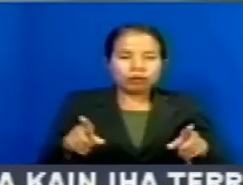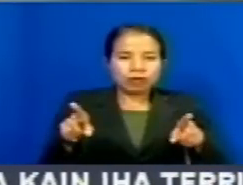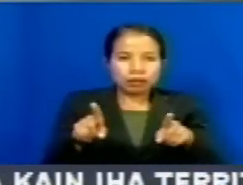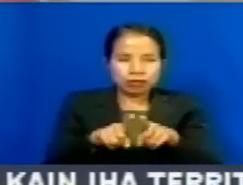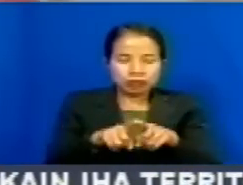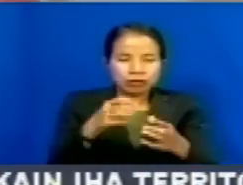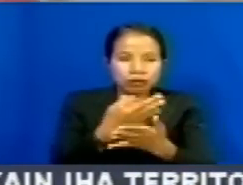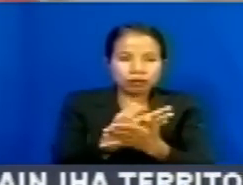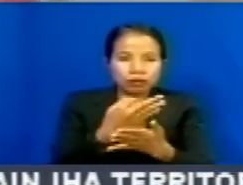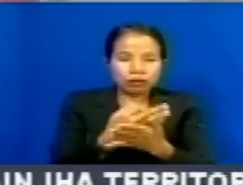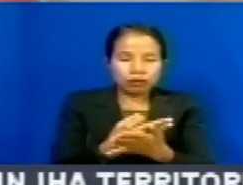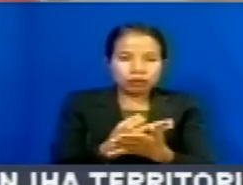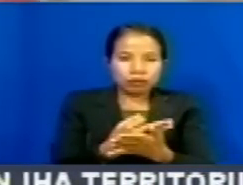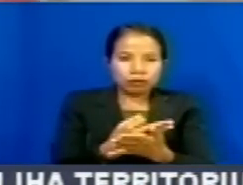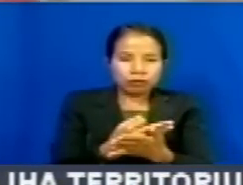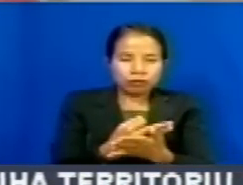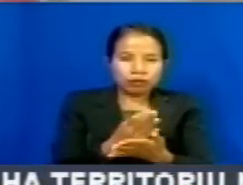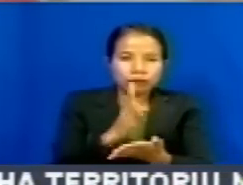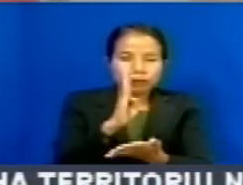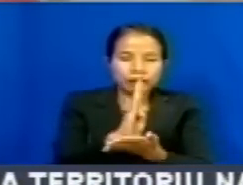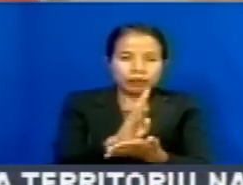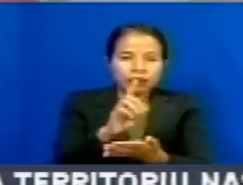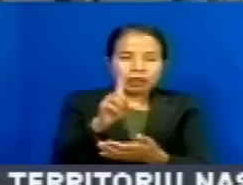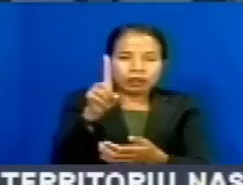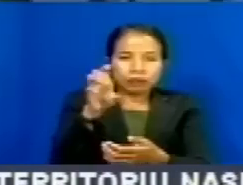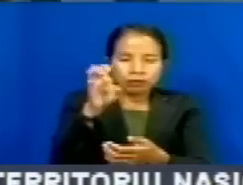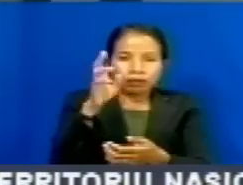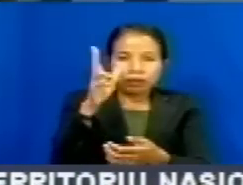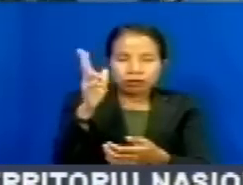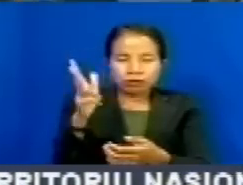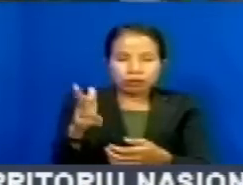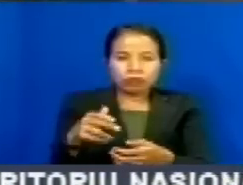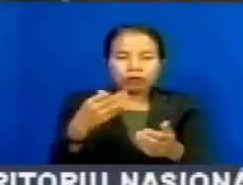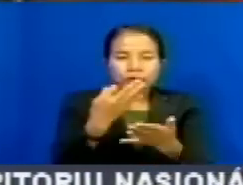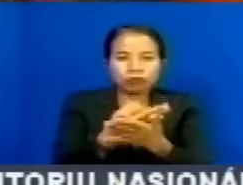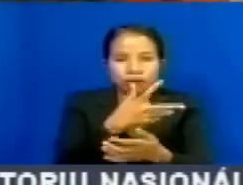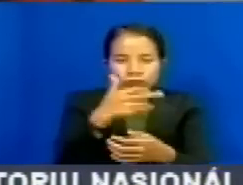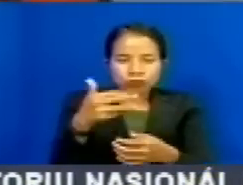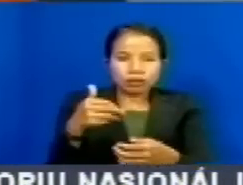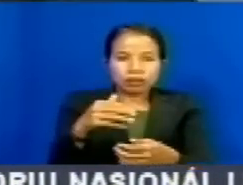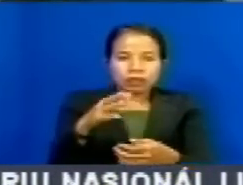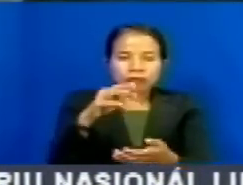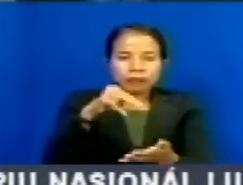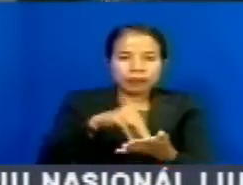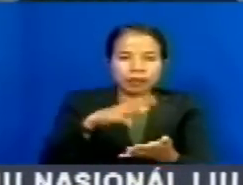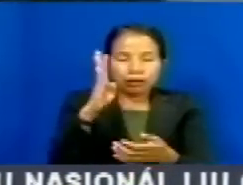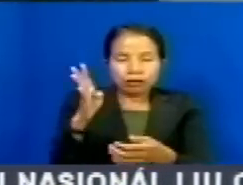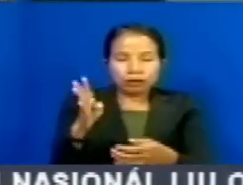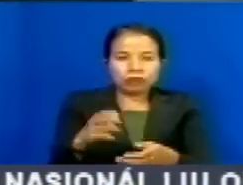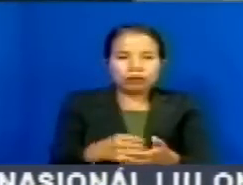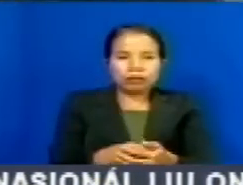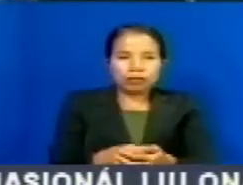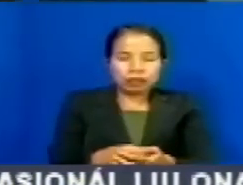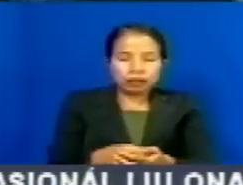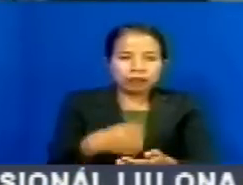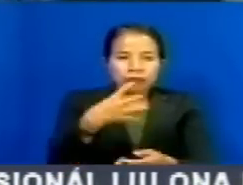dólar americano rihon atusida tolunulu ho rupia milion hat nulu nebe autoridade prende iha aeroporto